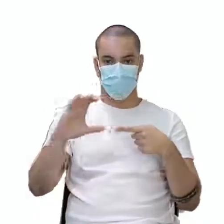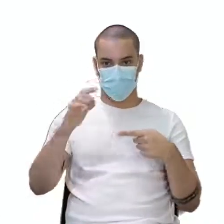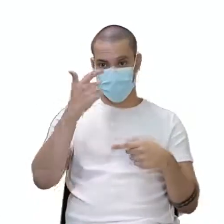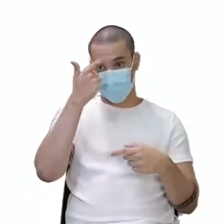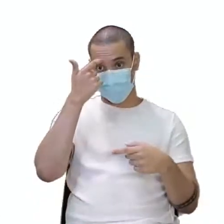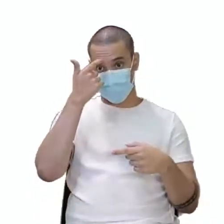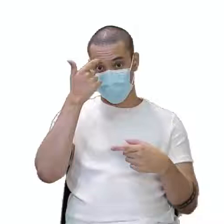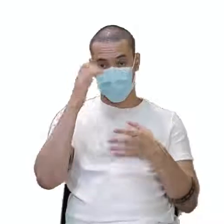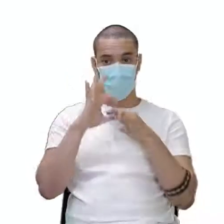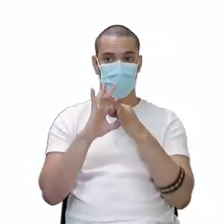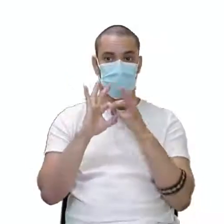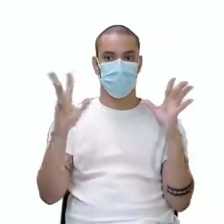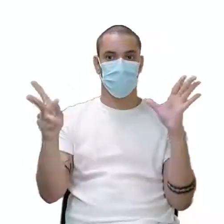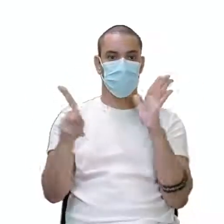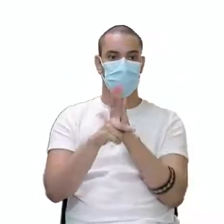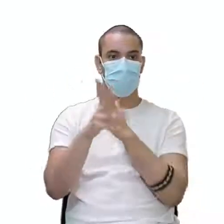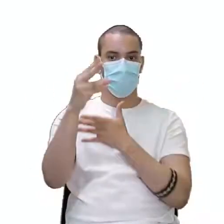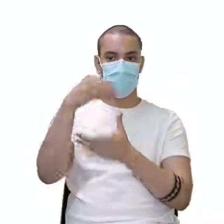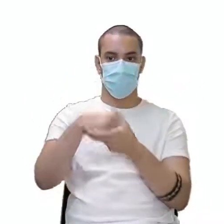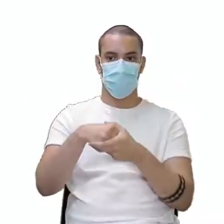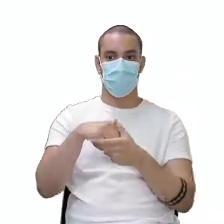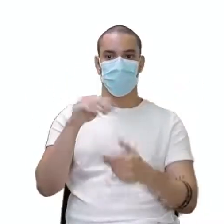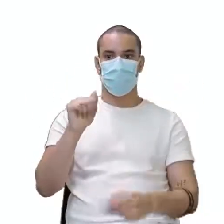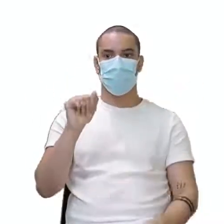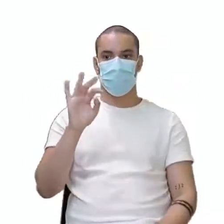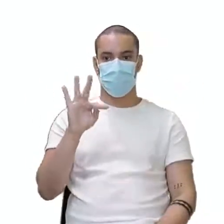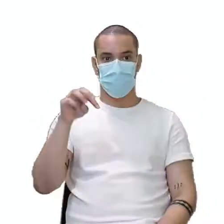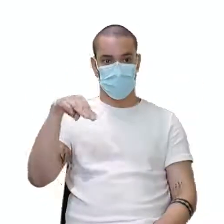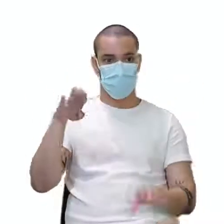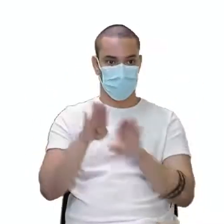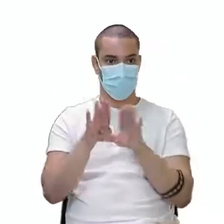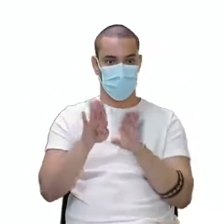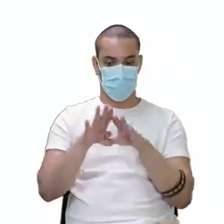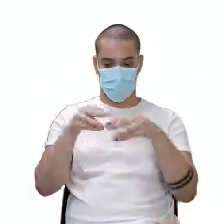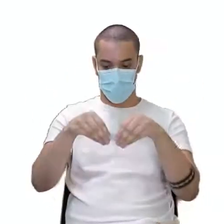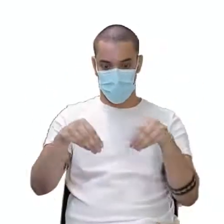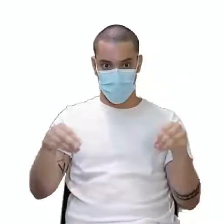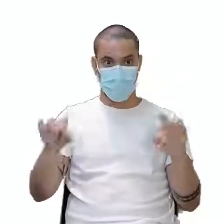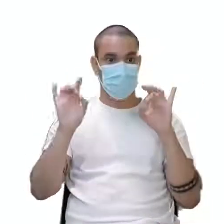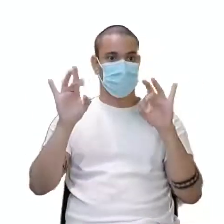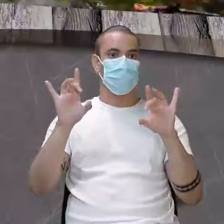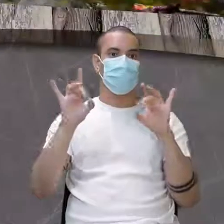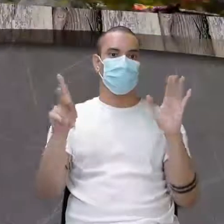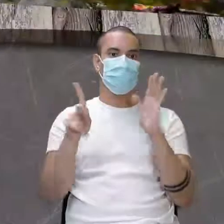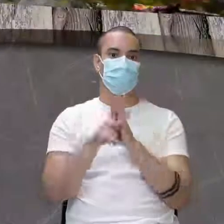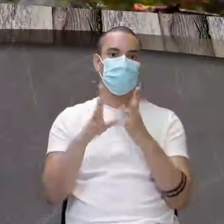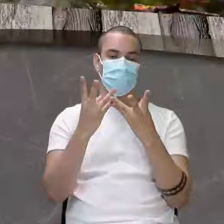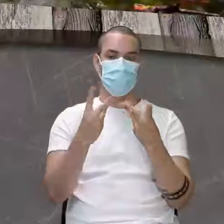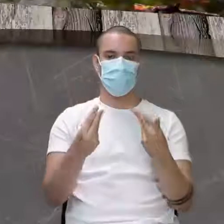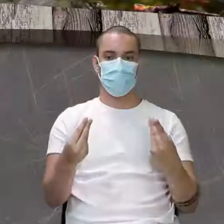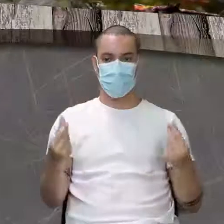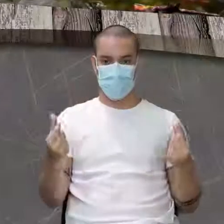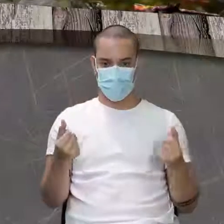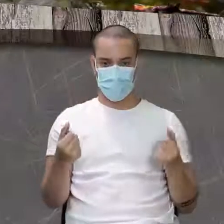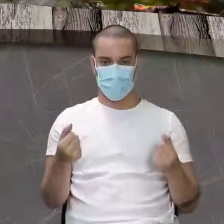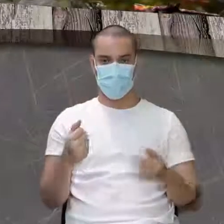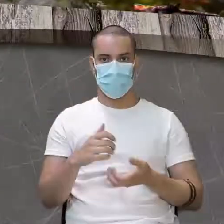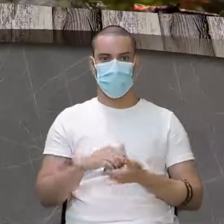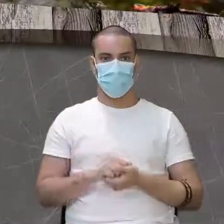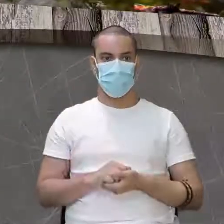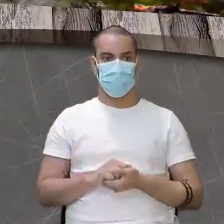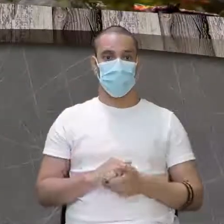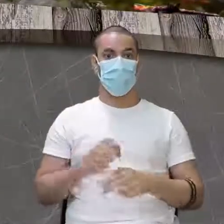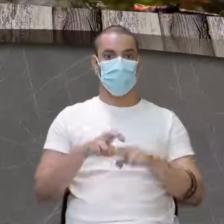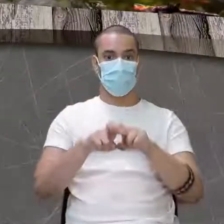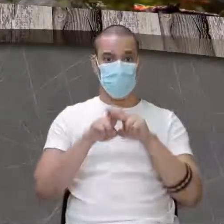para a atmosfera e para o solo. Aqui a gente está falando especificamente do processo de decomposição, tá?